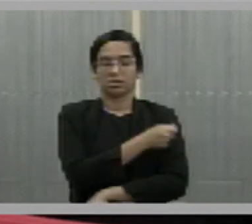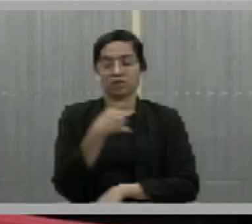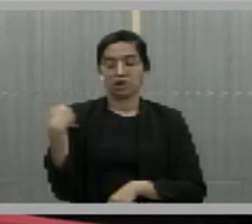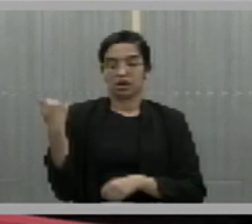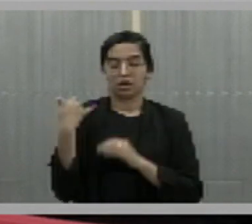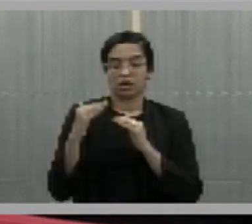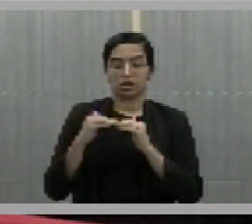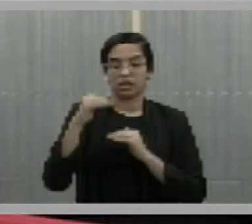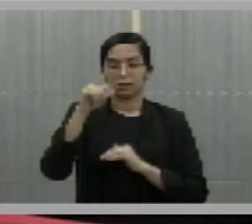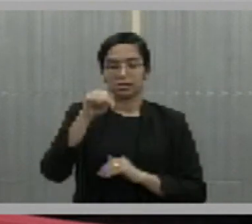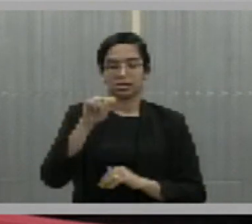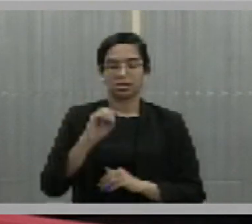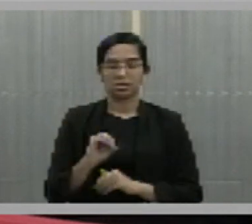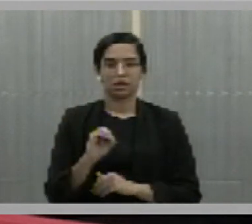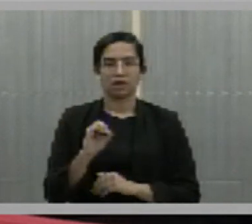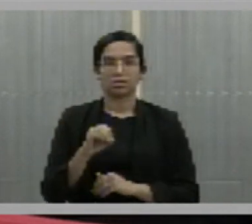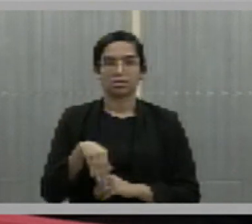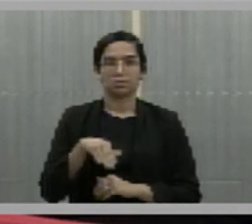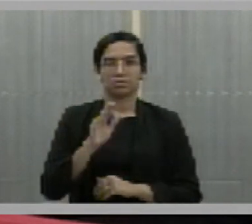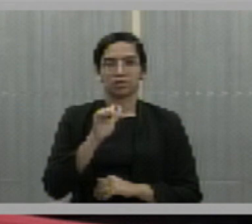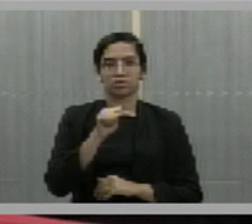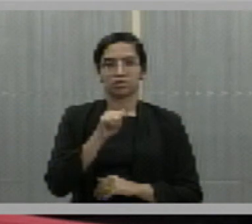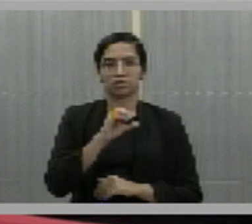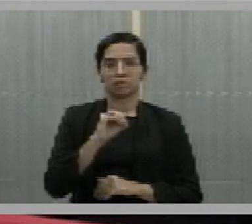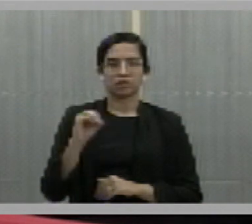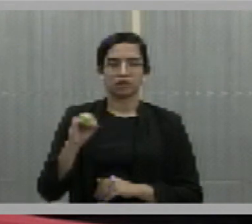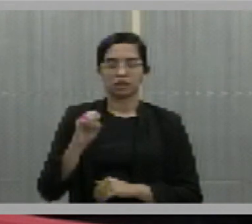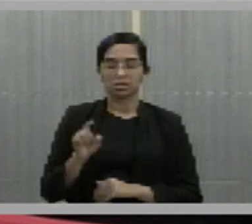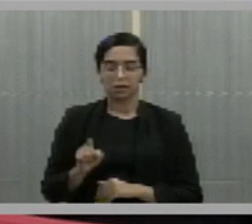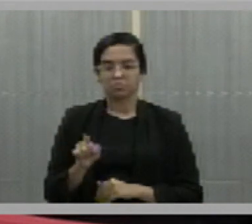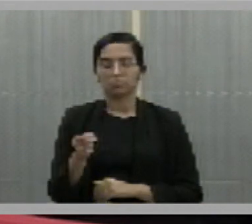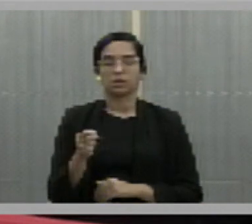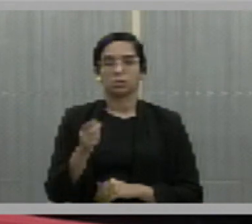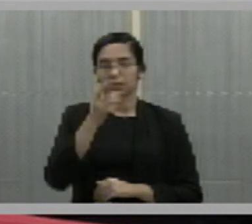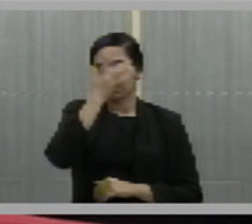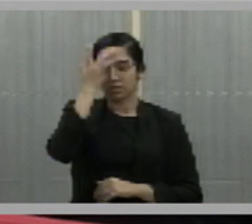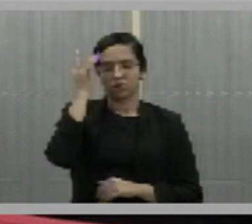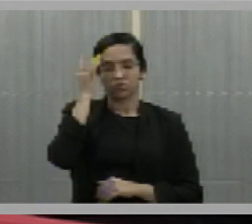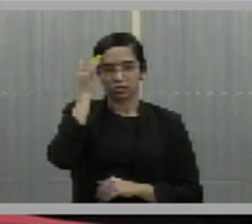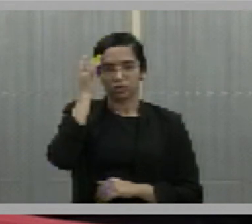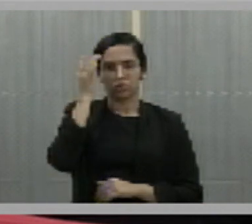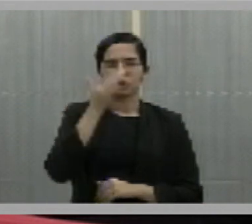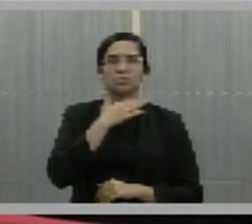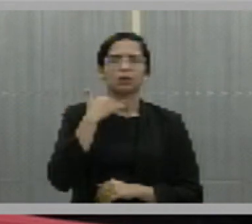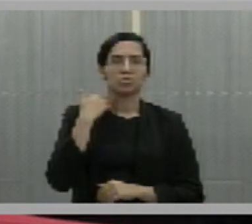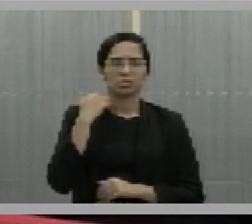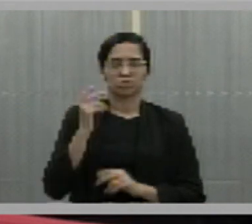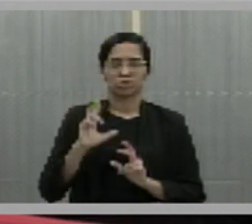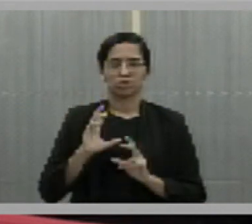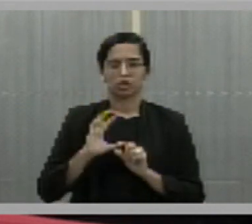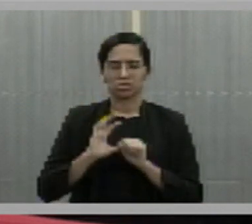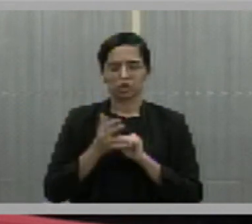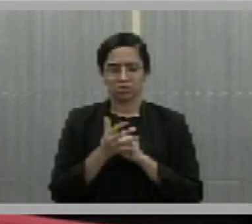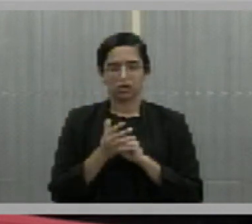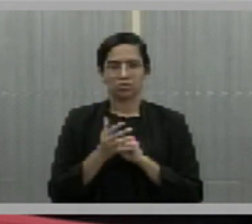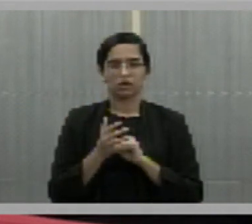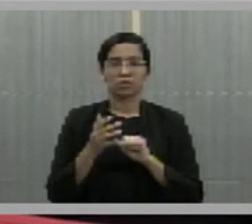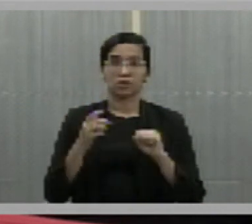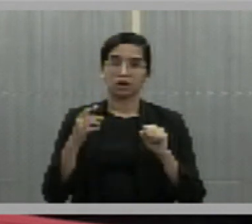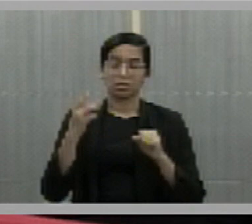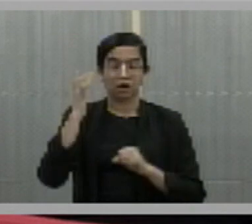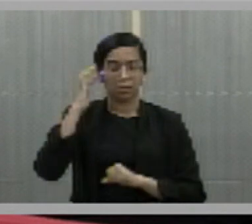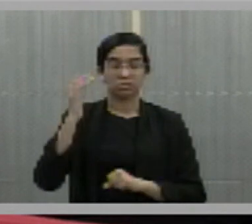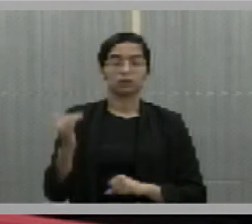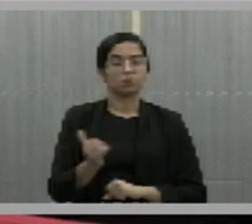idade. Foram mais de 700 mil pessoas, quase 700 mil pessoas que morreram de Covid. Então, eu acho que é importante, acho que